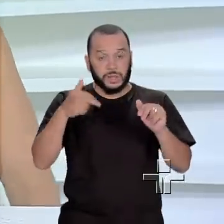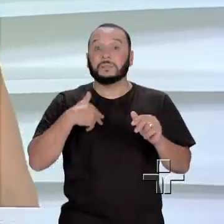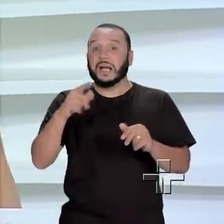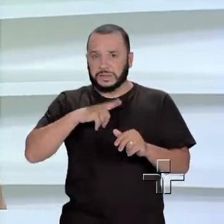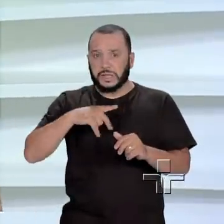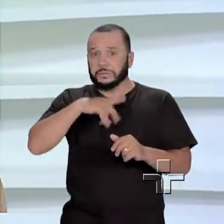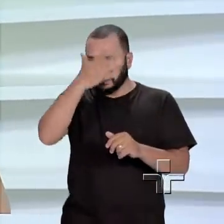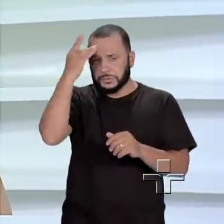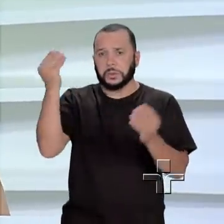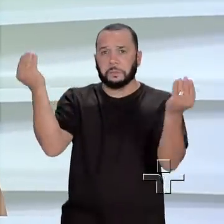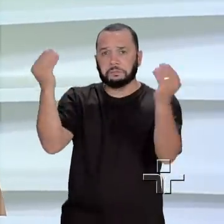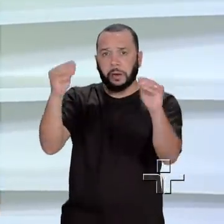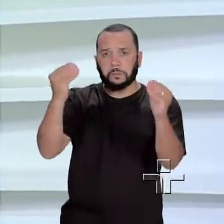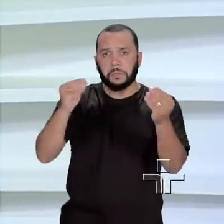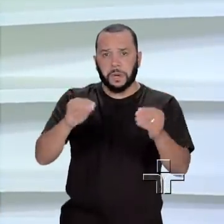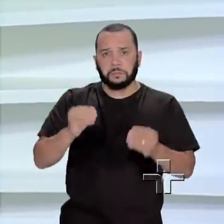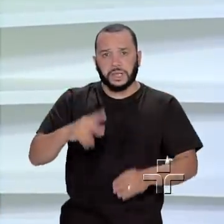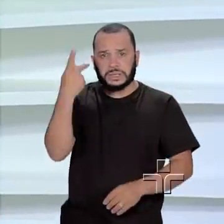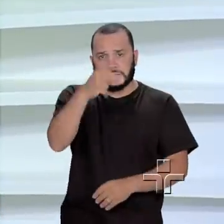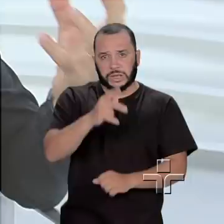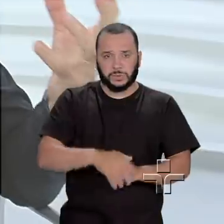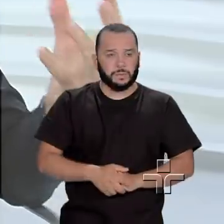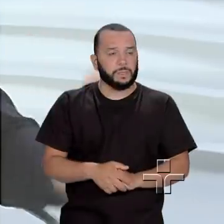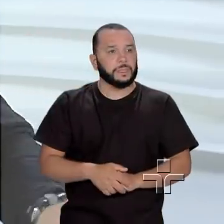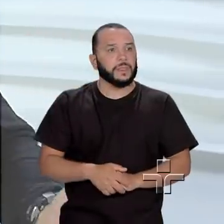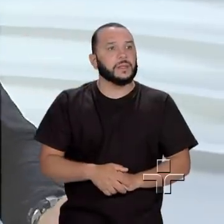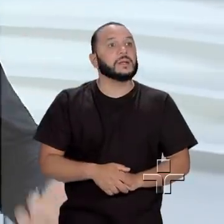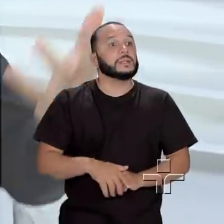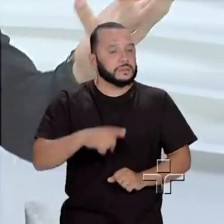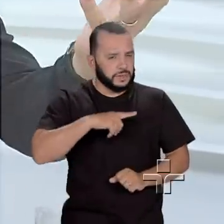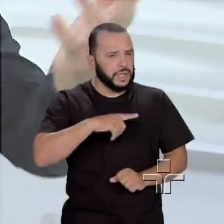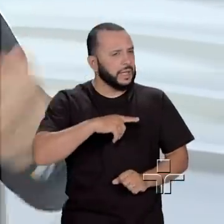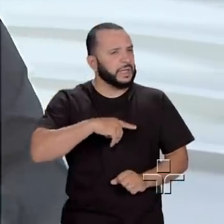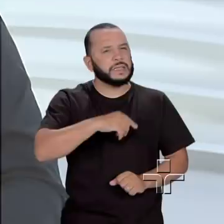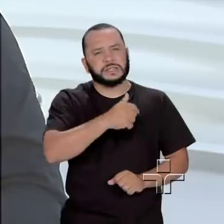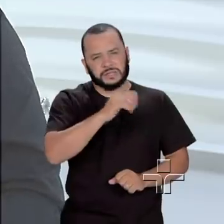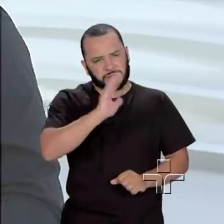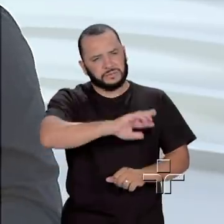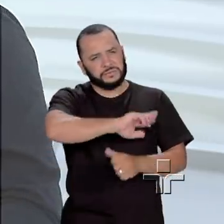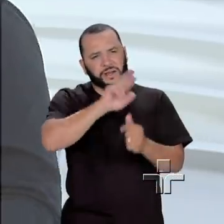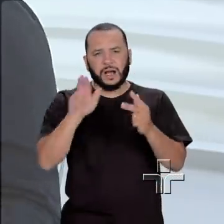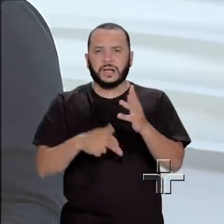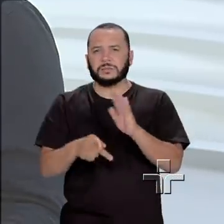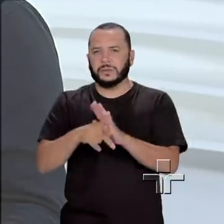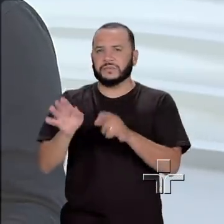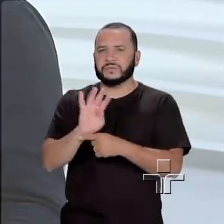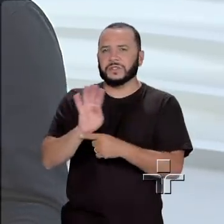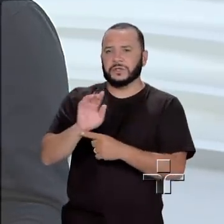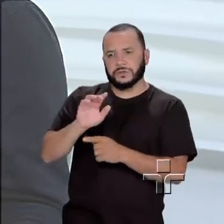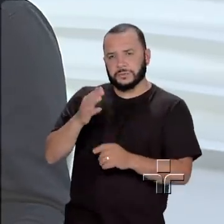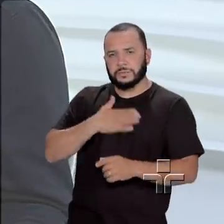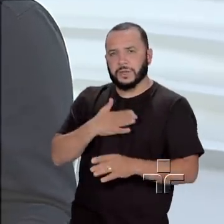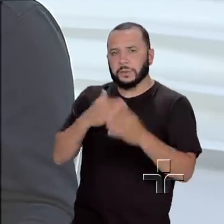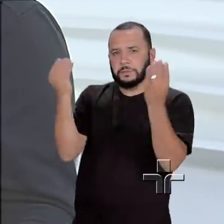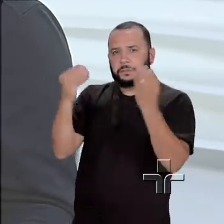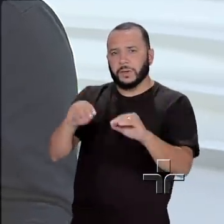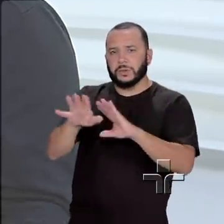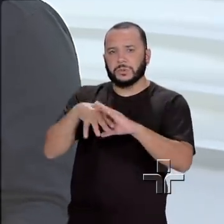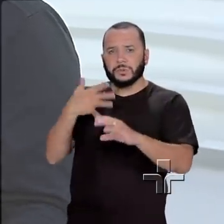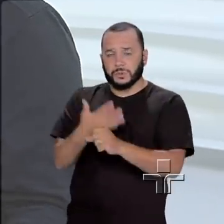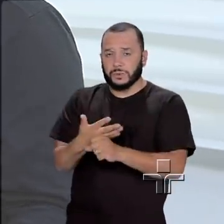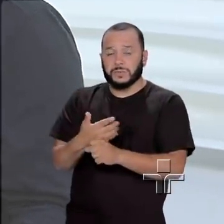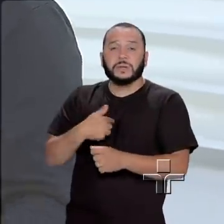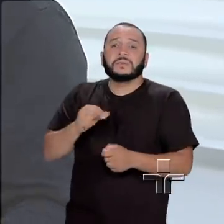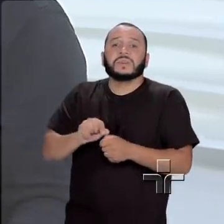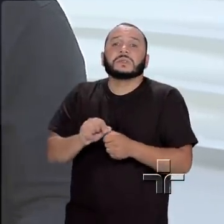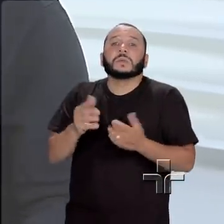Alguém subiu. Tem centenas de vídeos. Eu te achei lá em vários. YouTube, você achou vários lá. Então, o que é que eu posso fazer? Eu vou